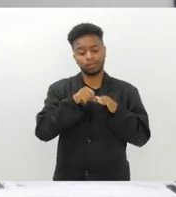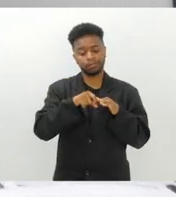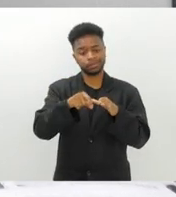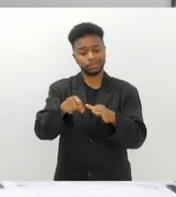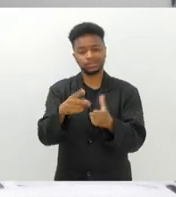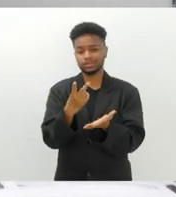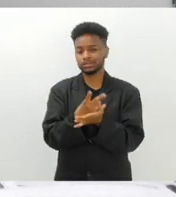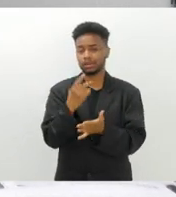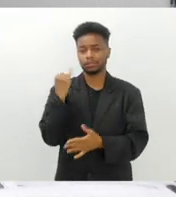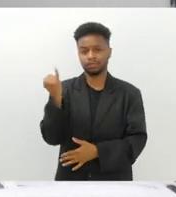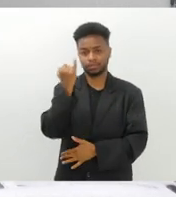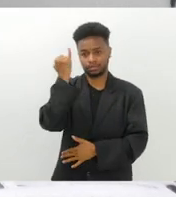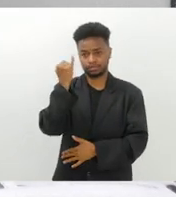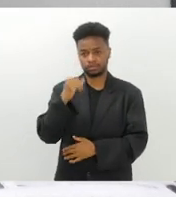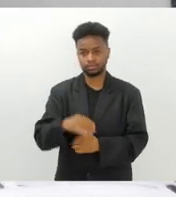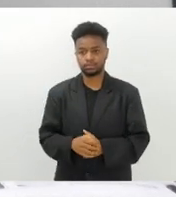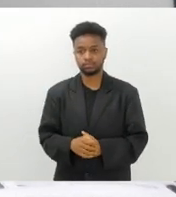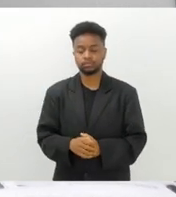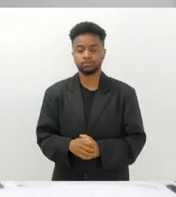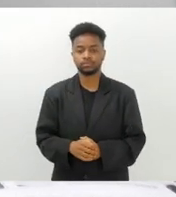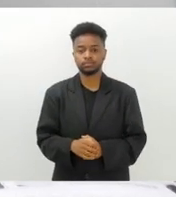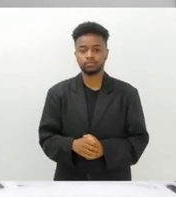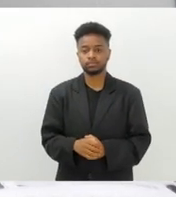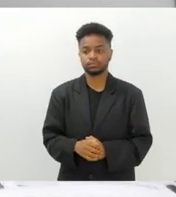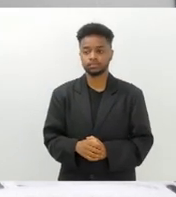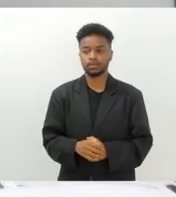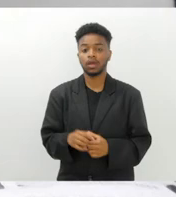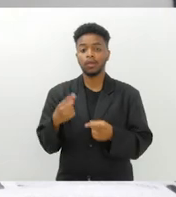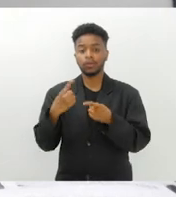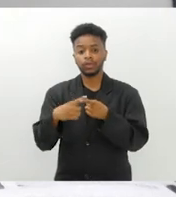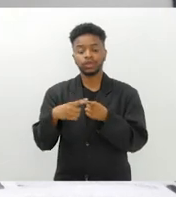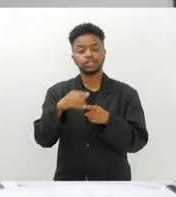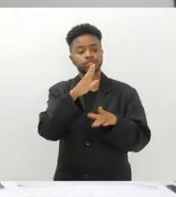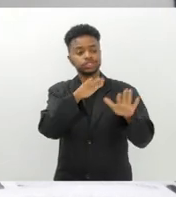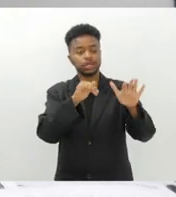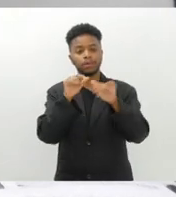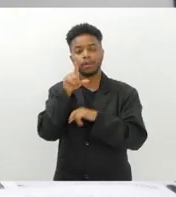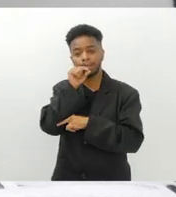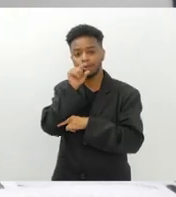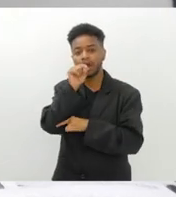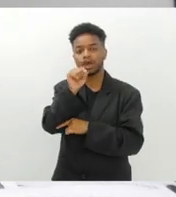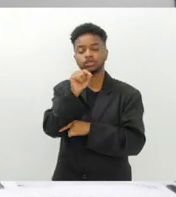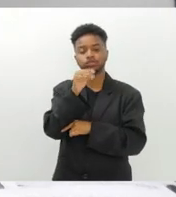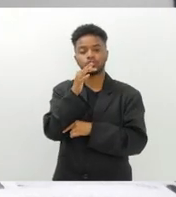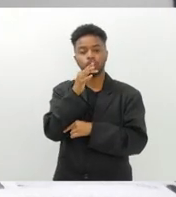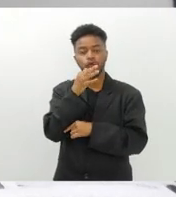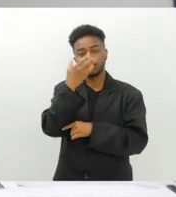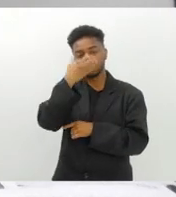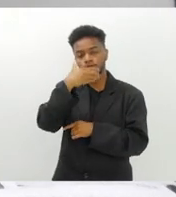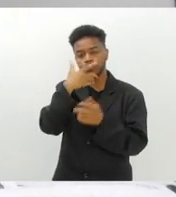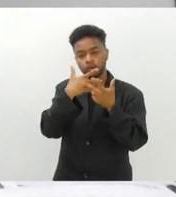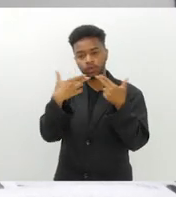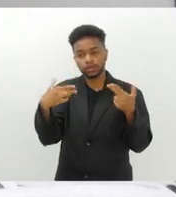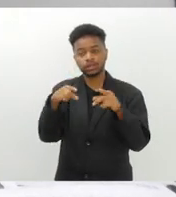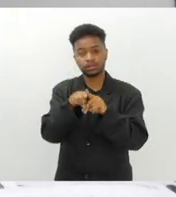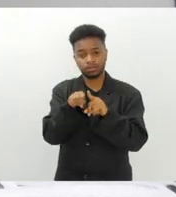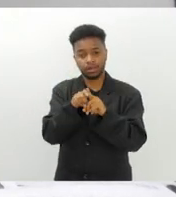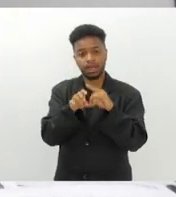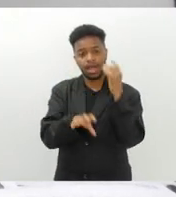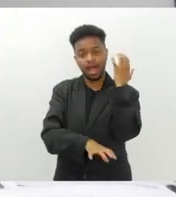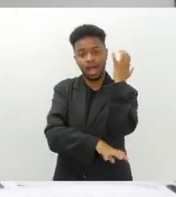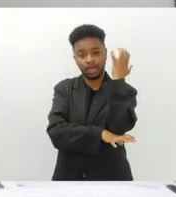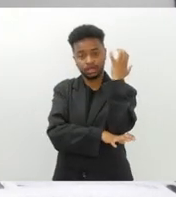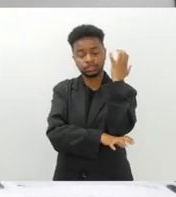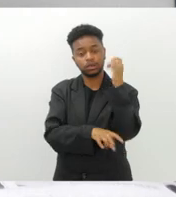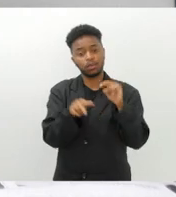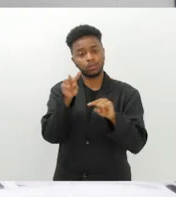né? Reflorestar, você não só atrai os pássaros, a sombra, o fruto, mas as raízes seguram a encosta.